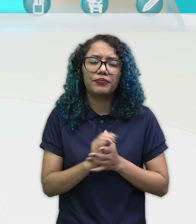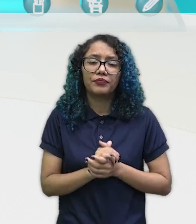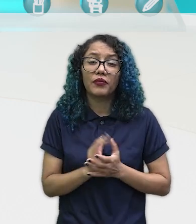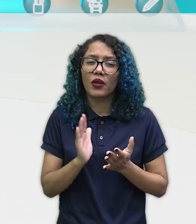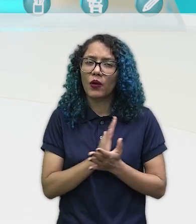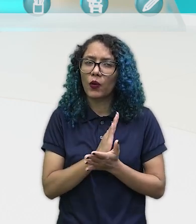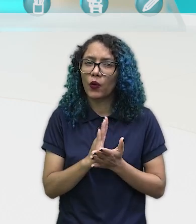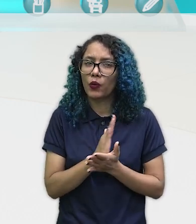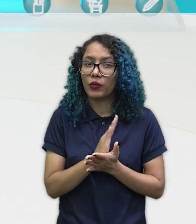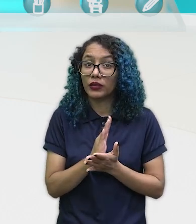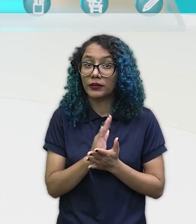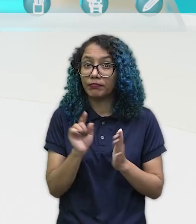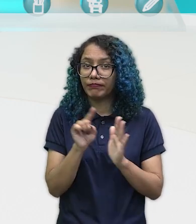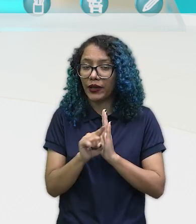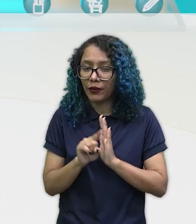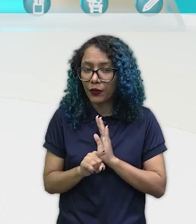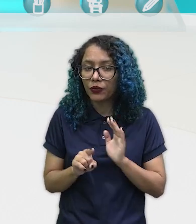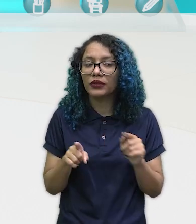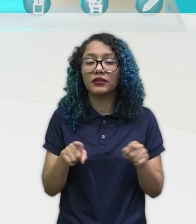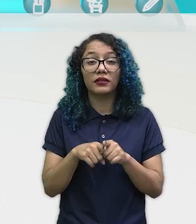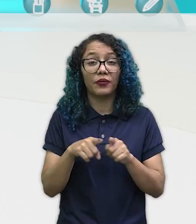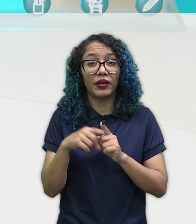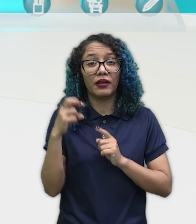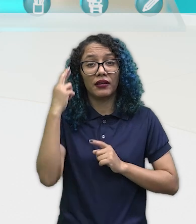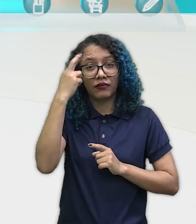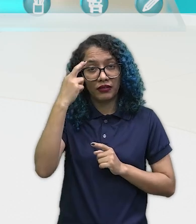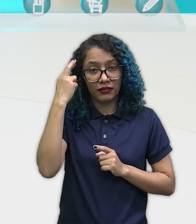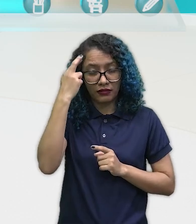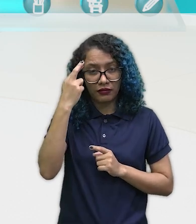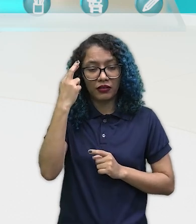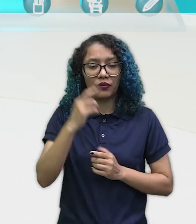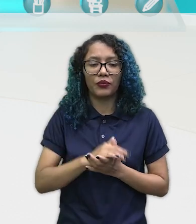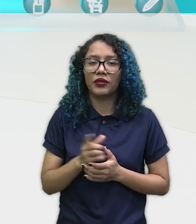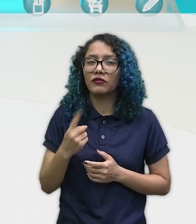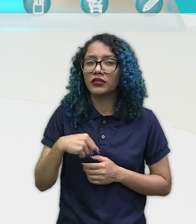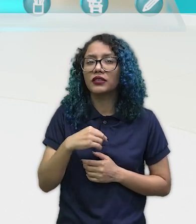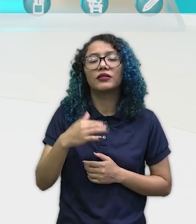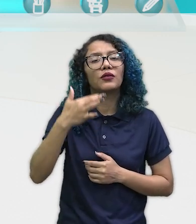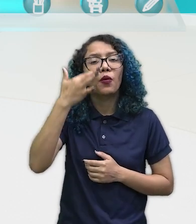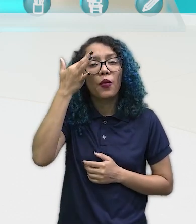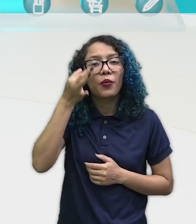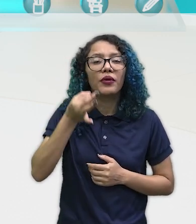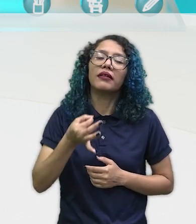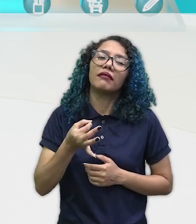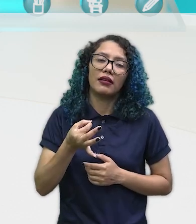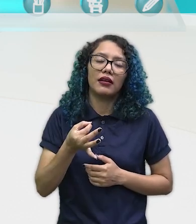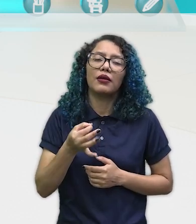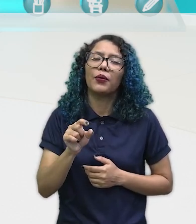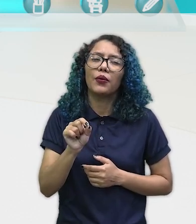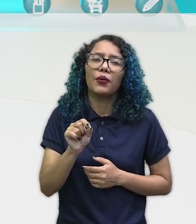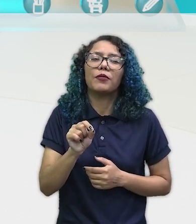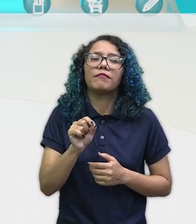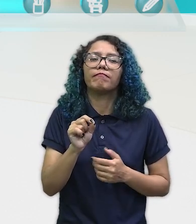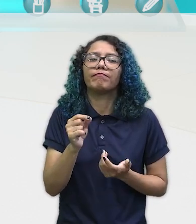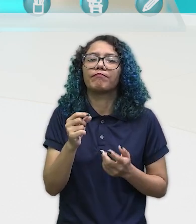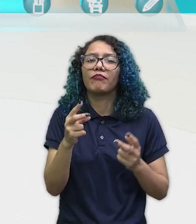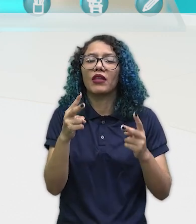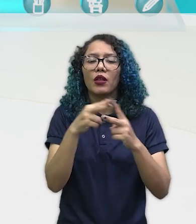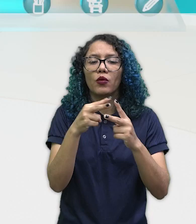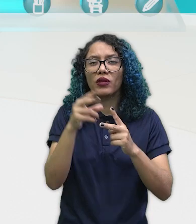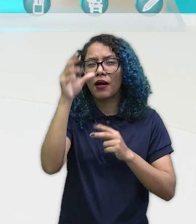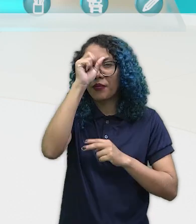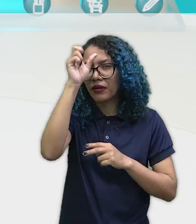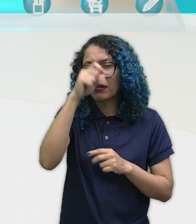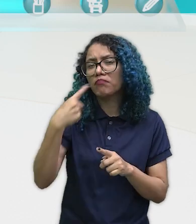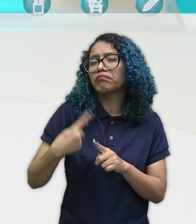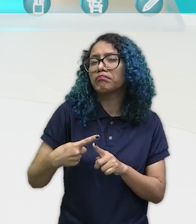algumas indagações e reflexões para que vocês possam também entender qual a importância de se aprender lutas